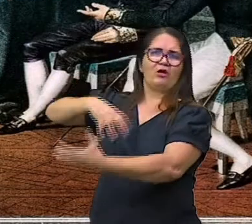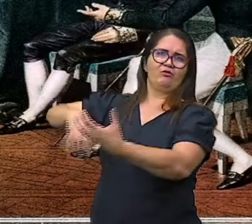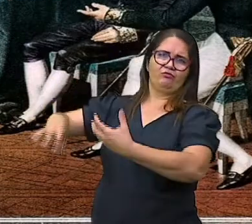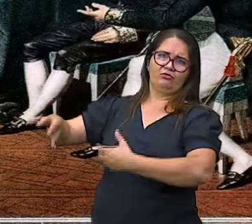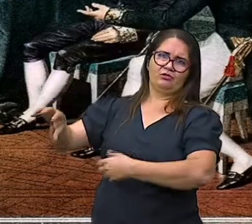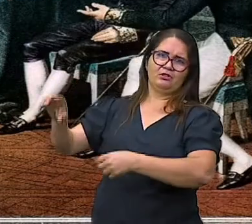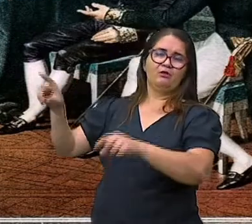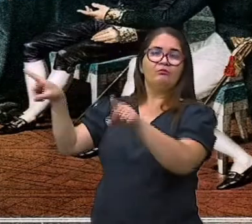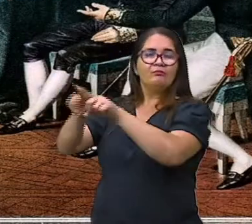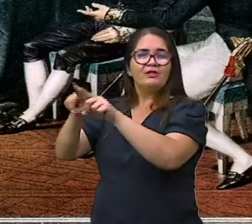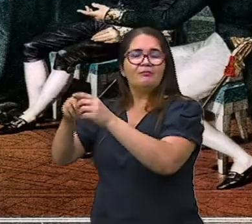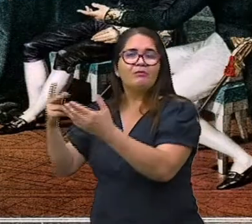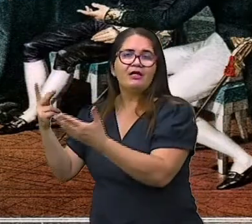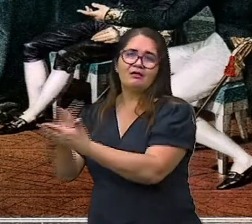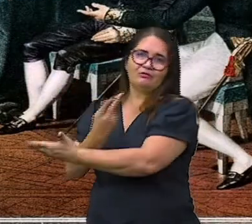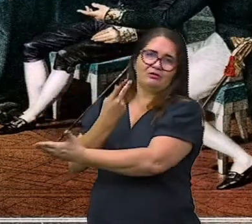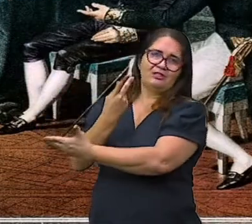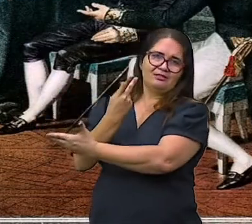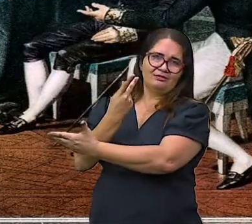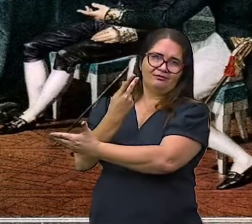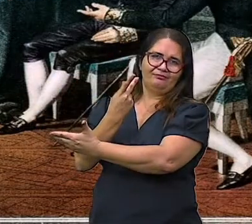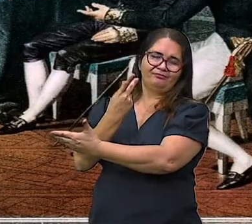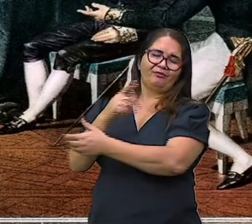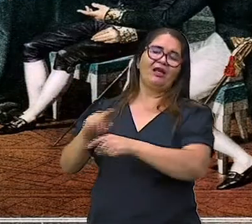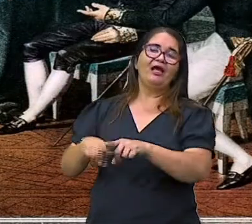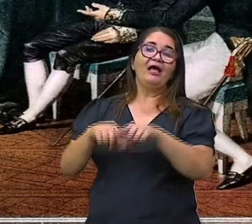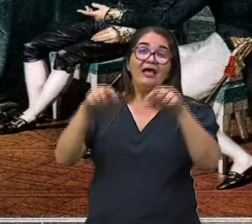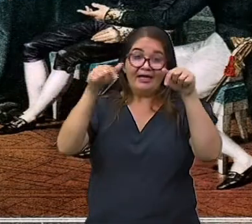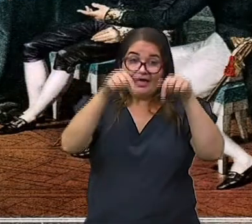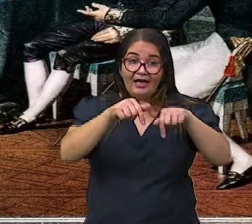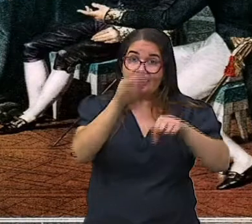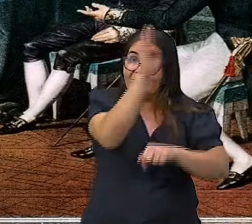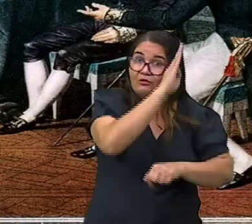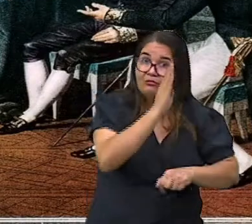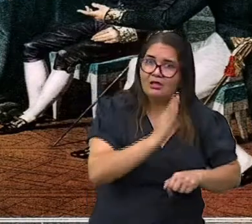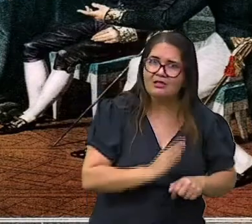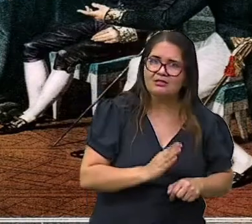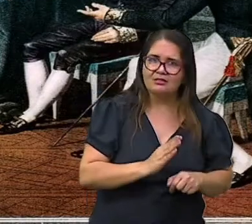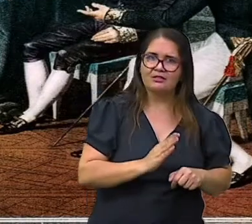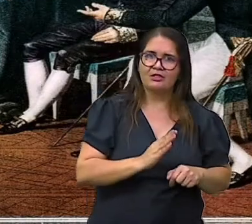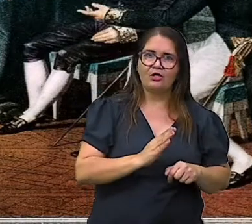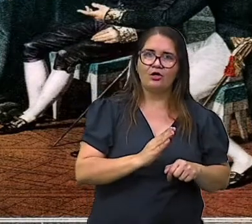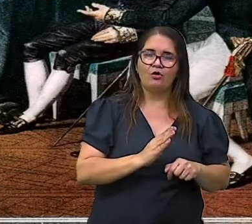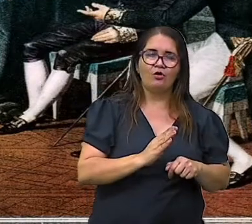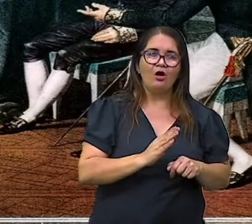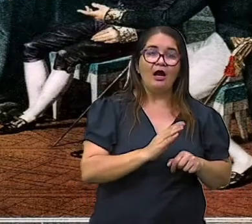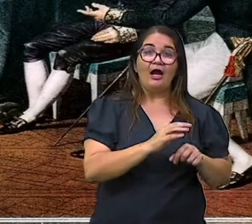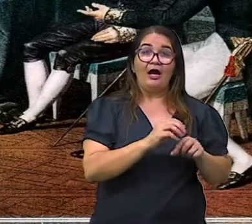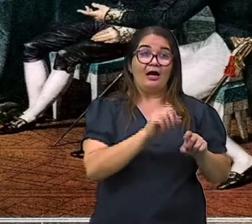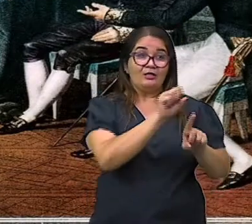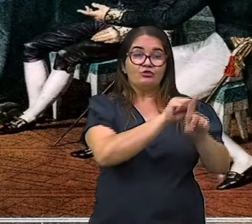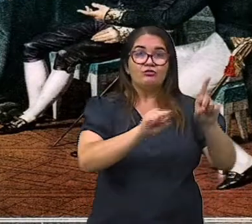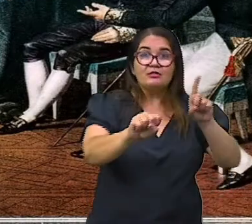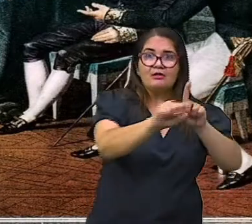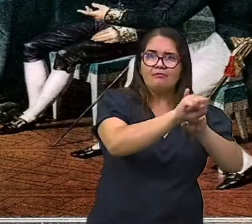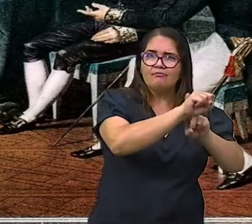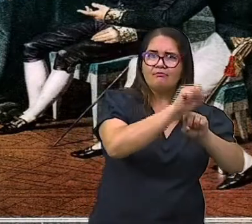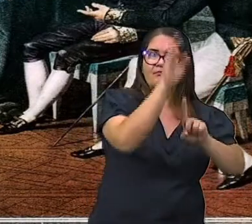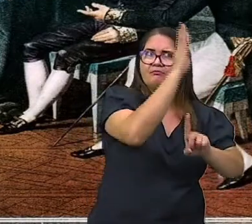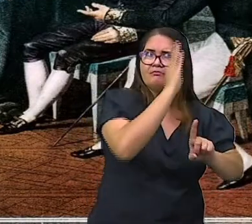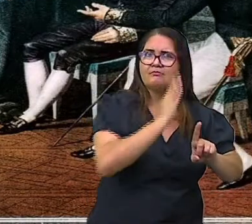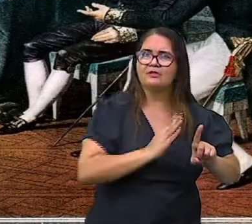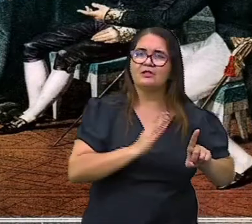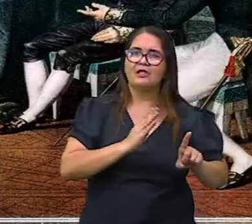dos brasileiros em relação a Portugal, dando início ao processo de independência do Brasil, liderado por